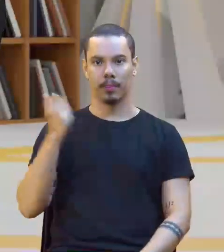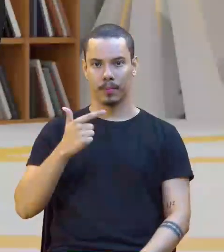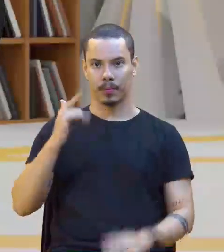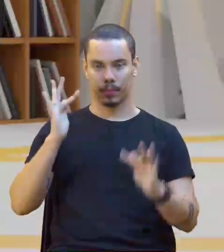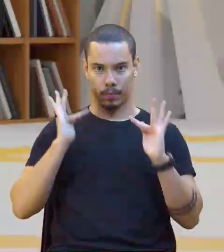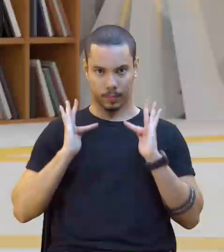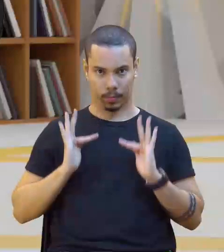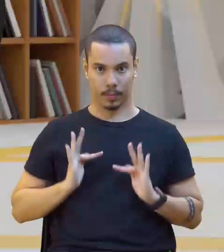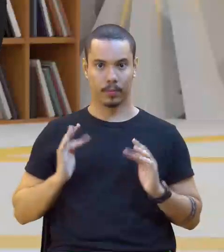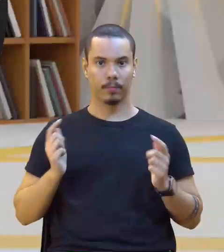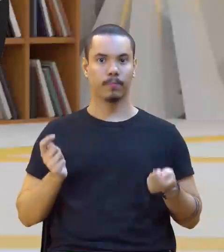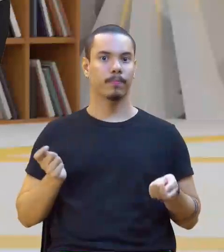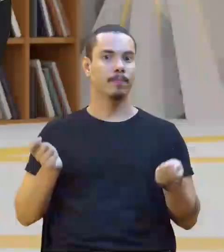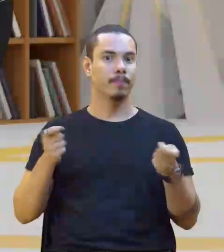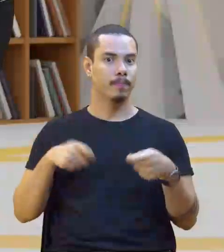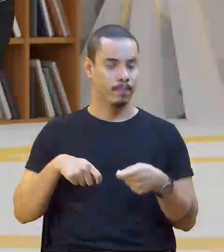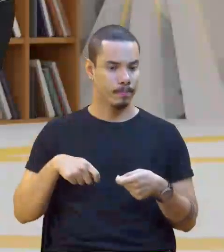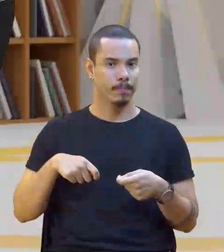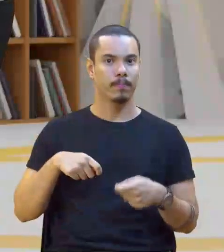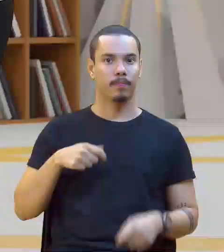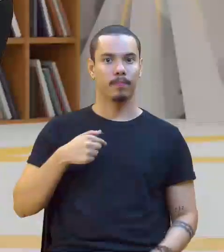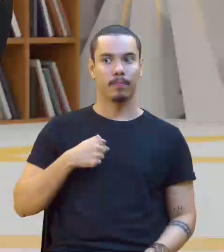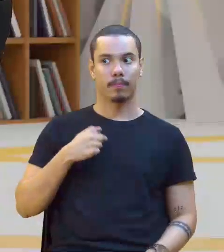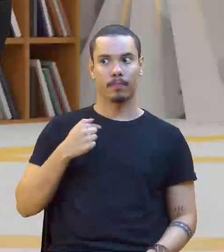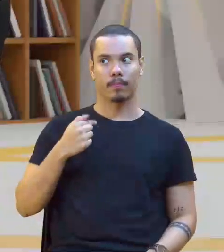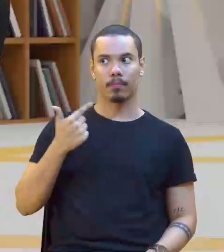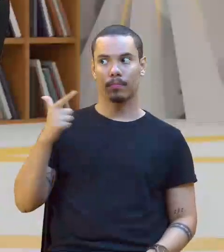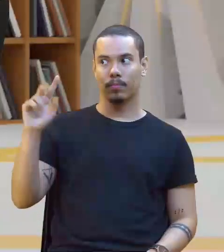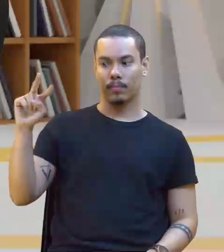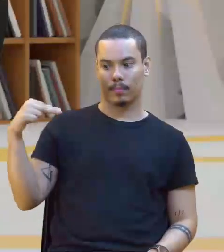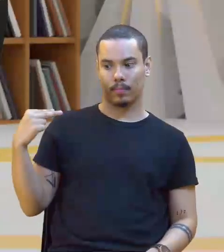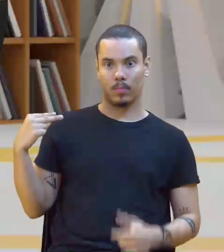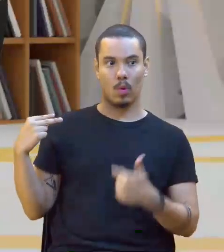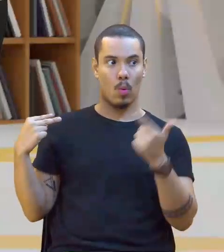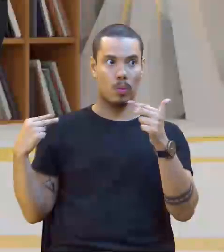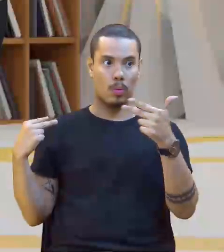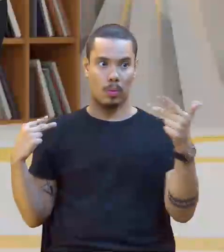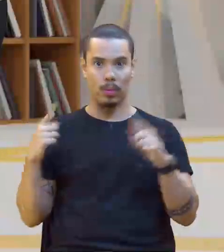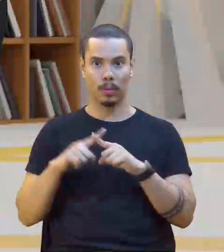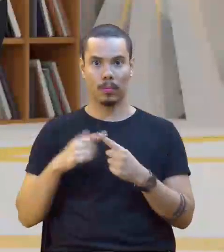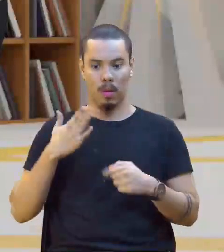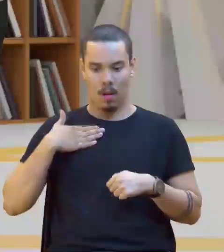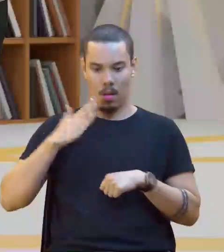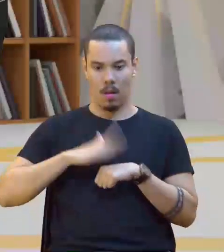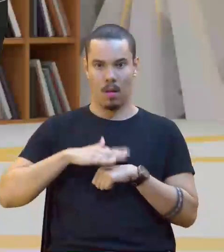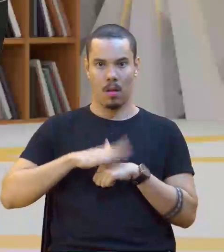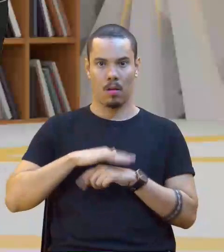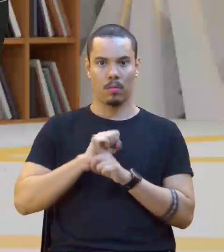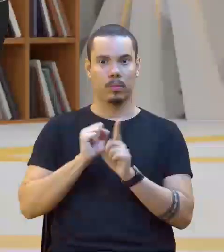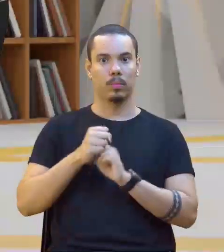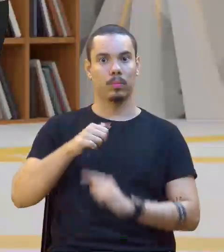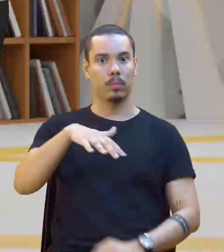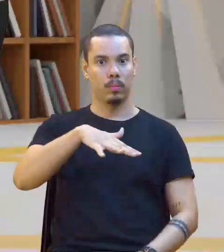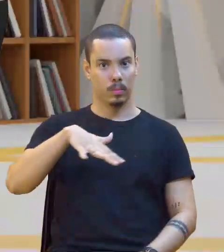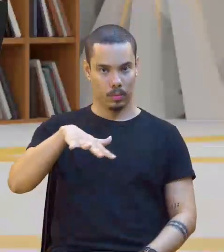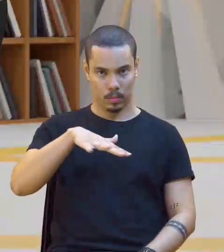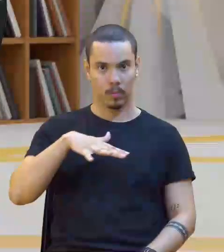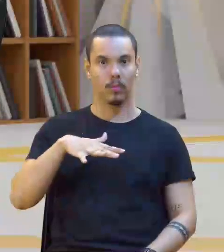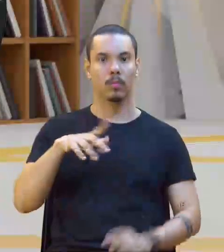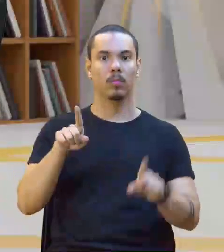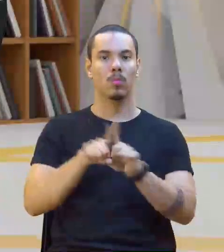pode ser que eu aparente outra coisa, o meu construto social, como eu